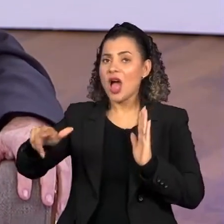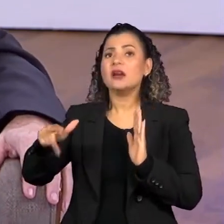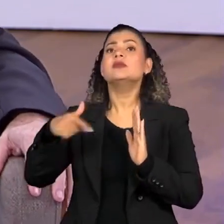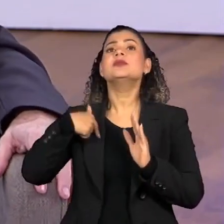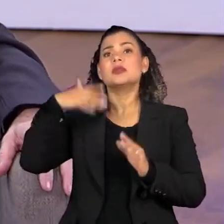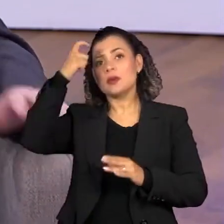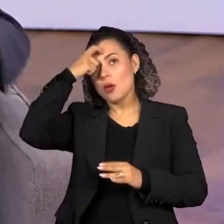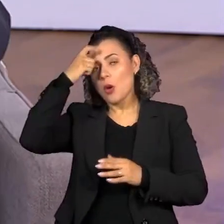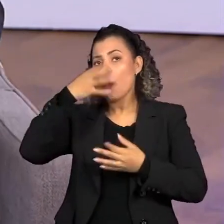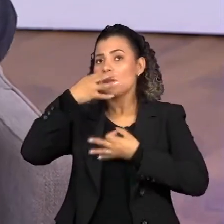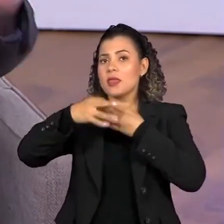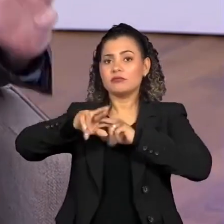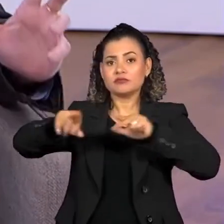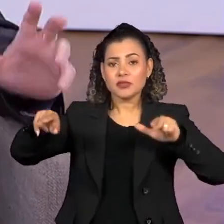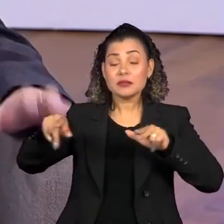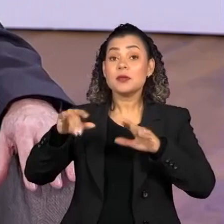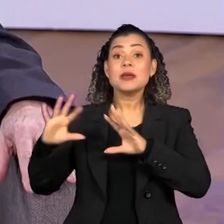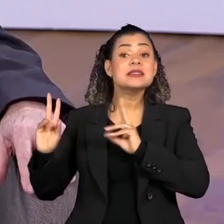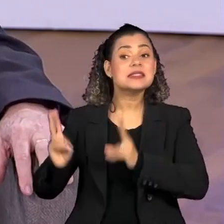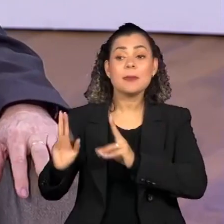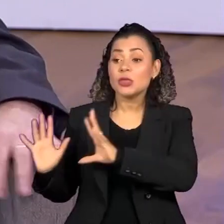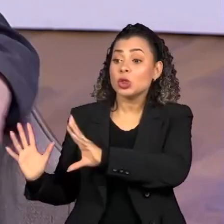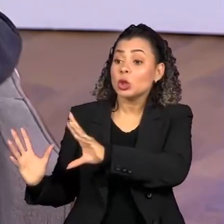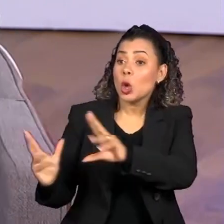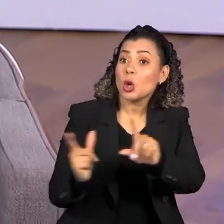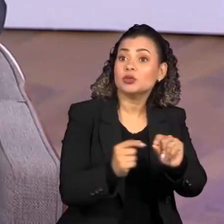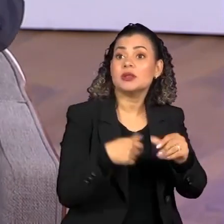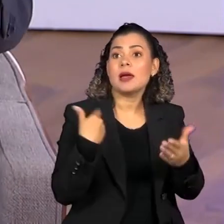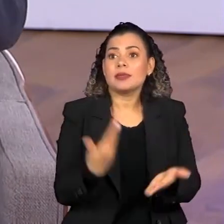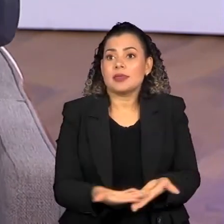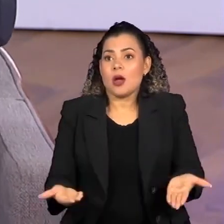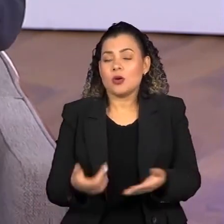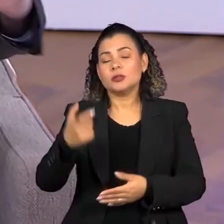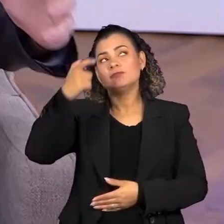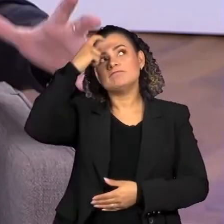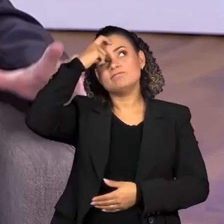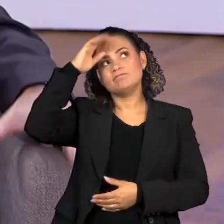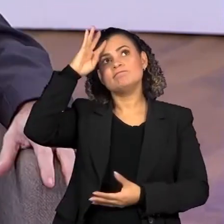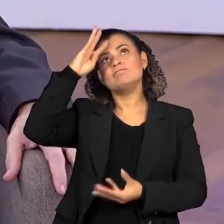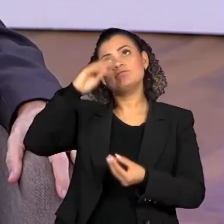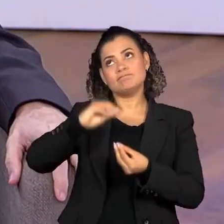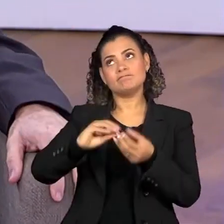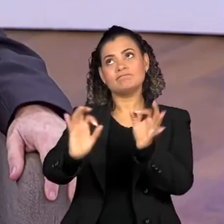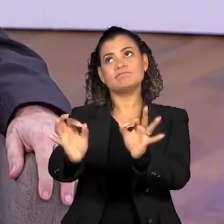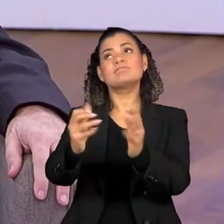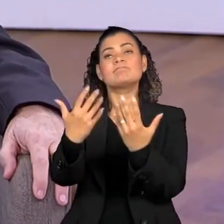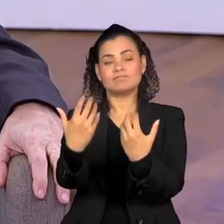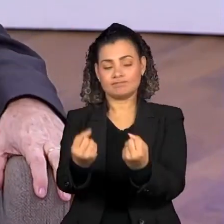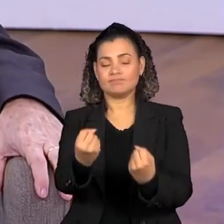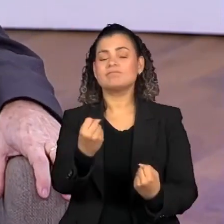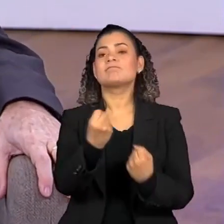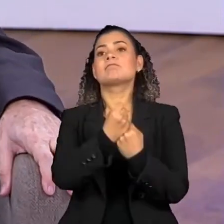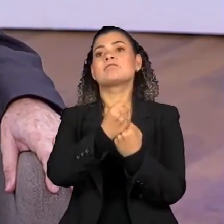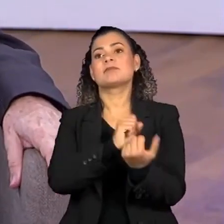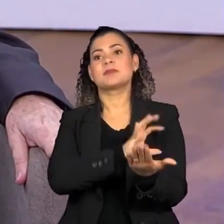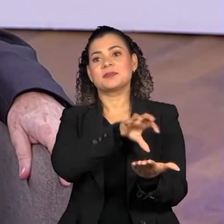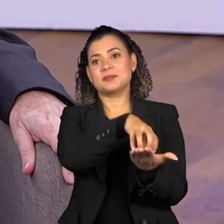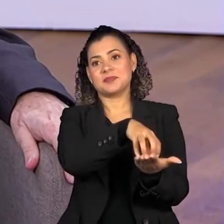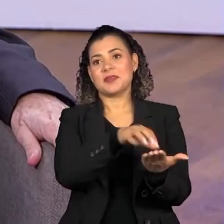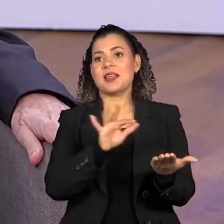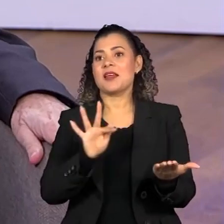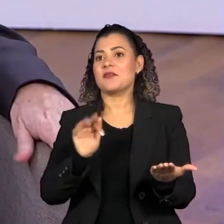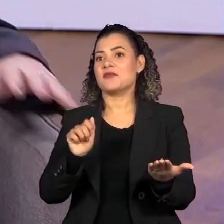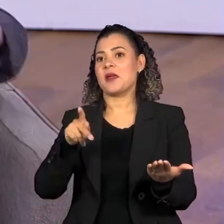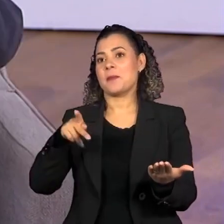pensamentos diversos mas no final das contas o bom senso sempre os levou a acabar apoiando as soluções